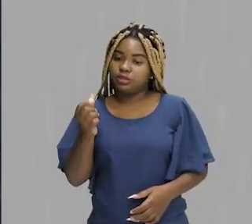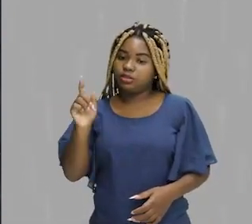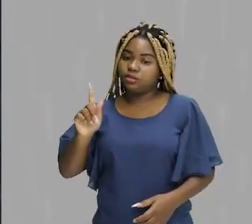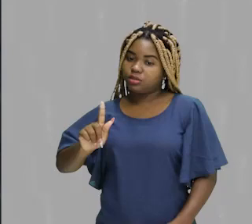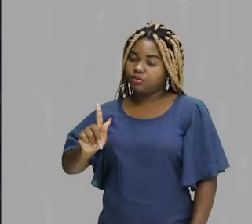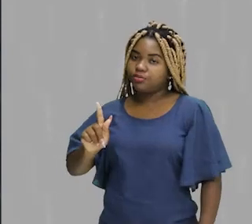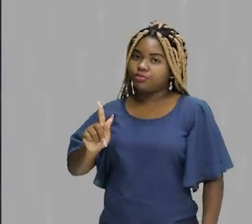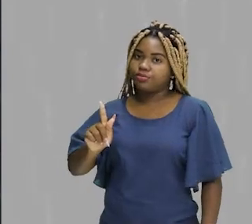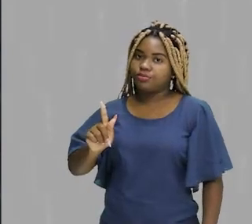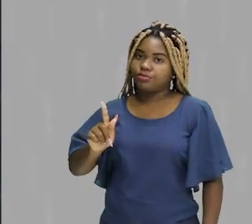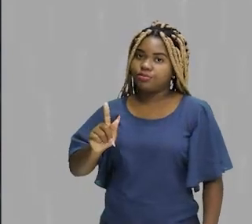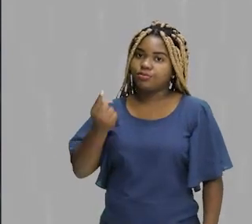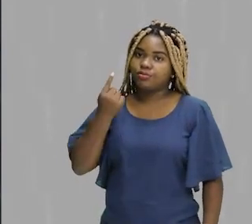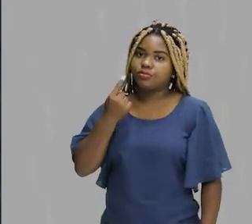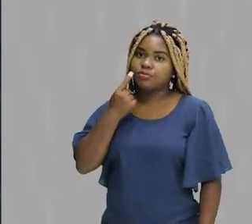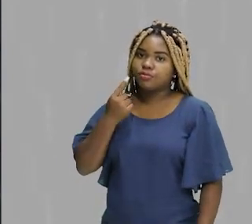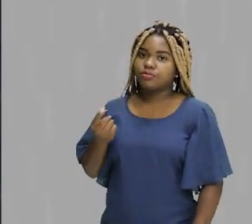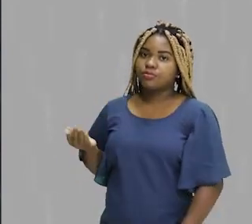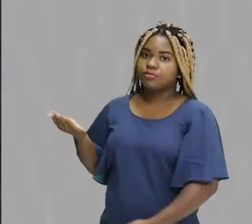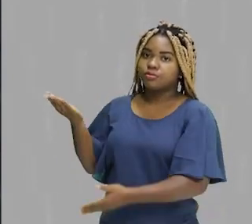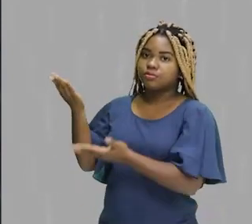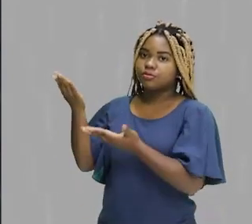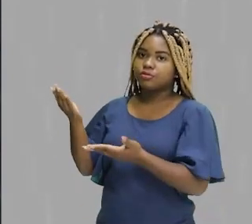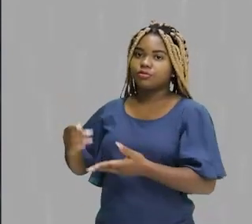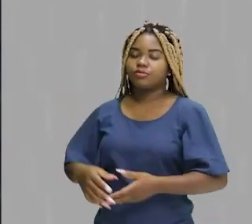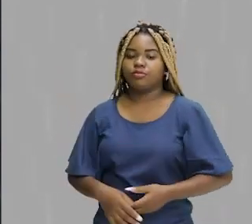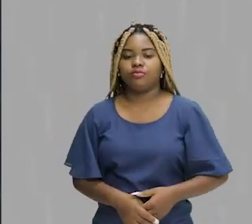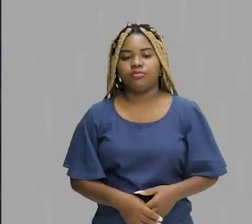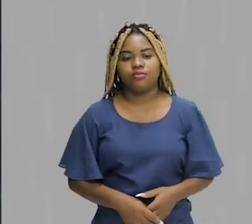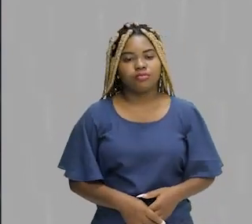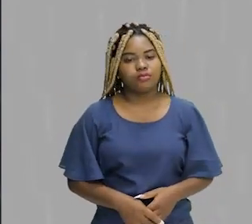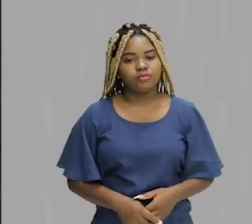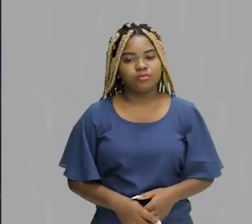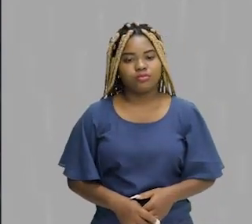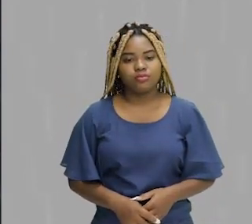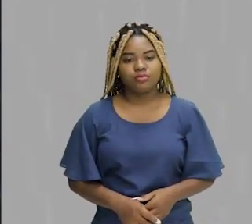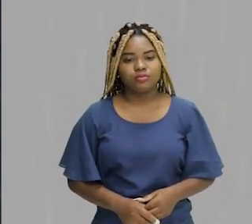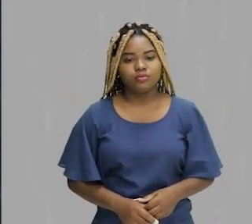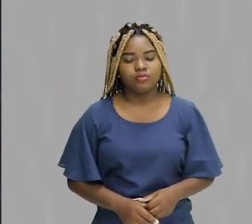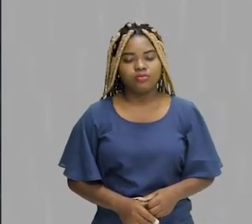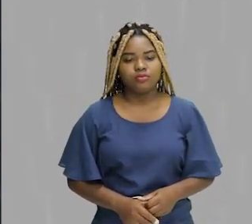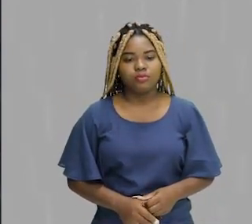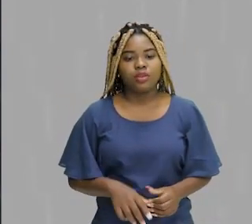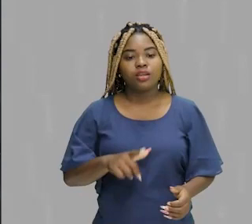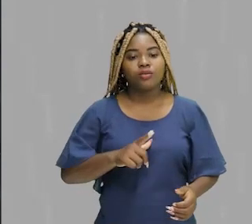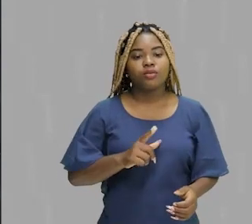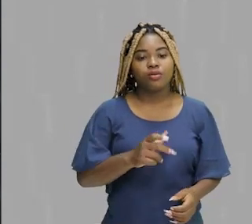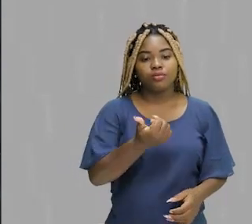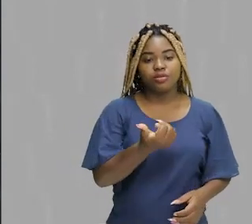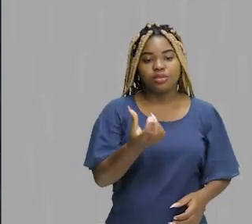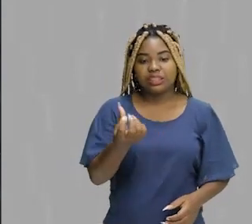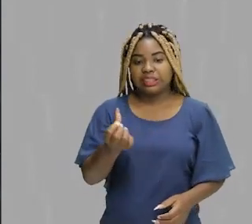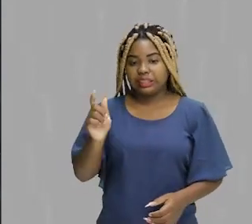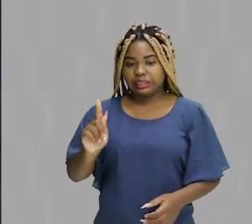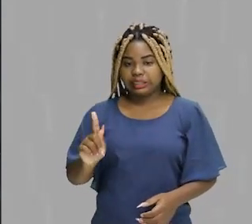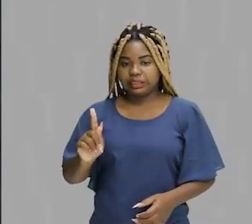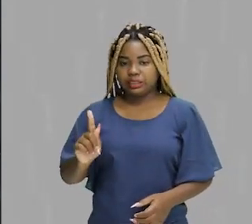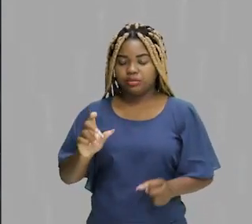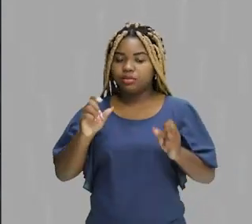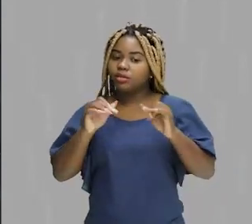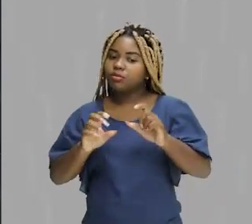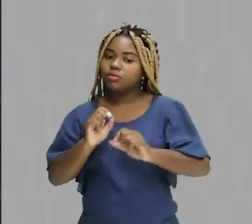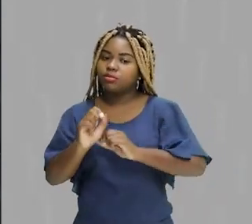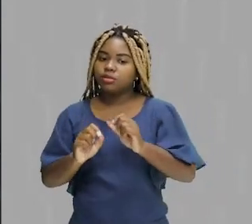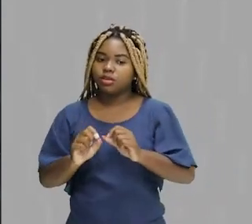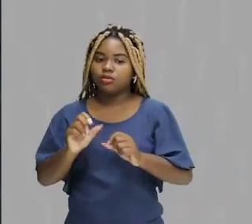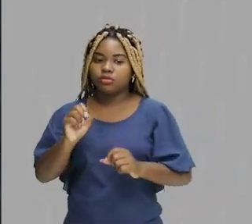molar do metano vale 16 gramas. Bom, então 16 gramas vai liberar 890 kJ de